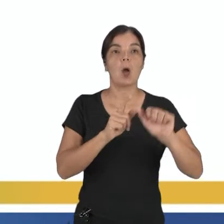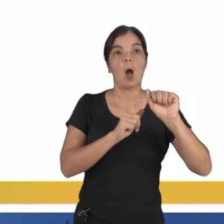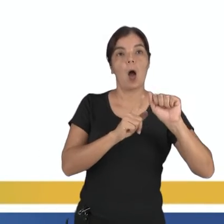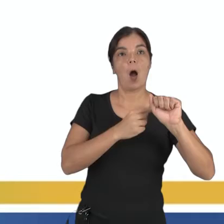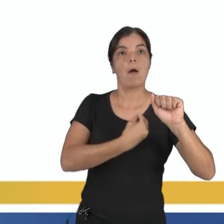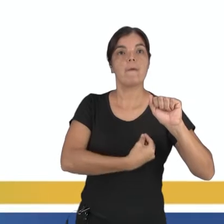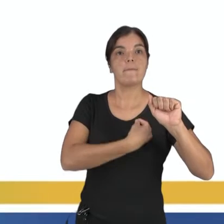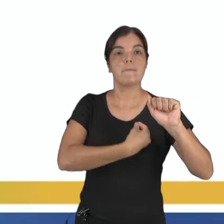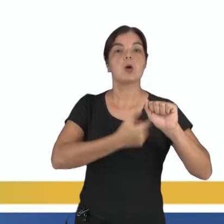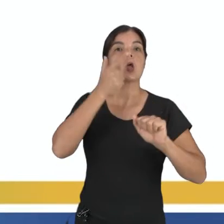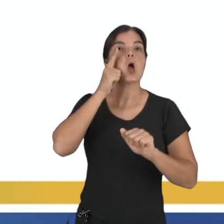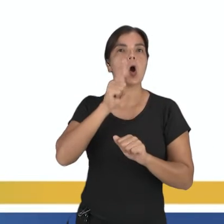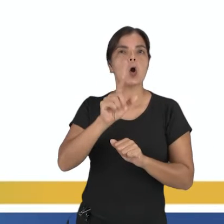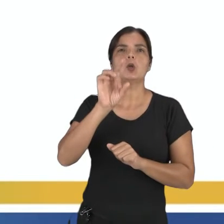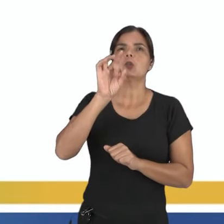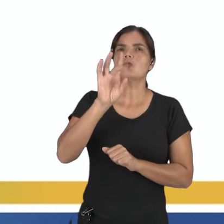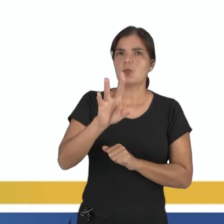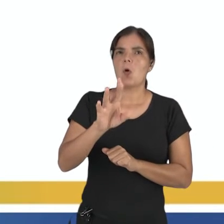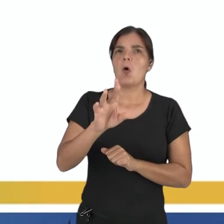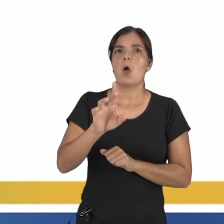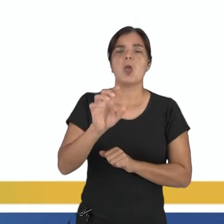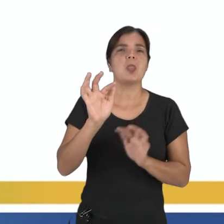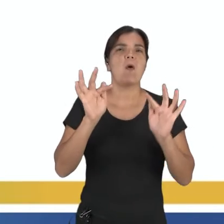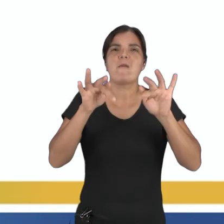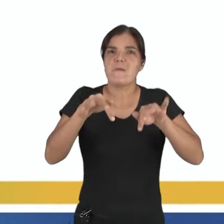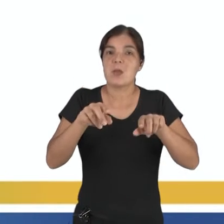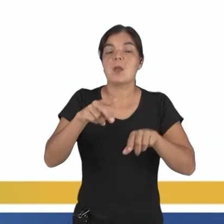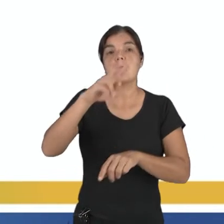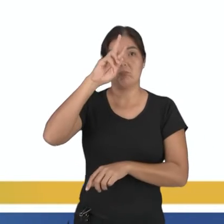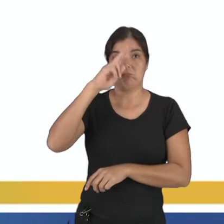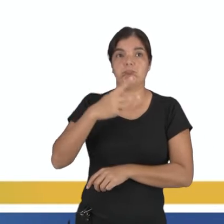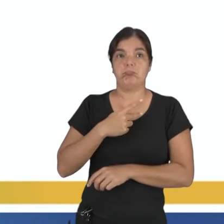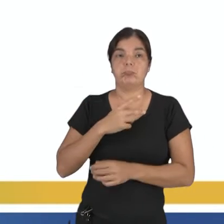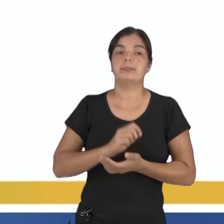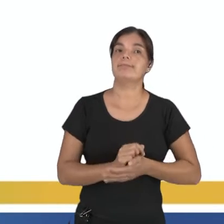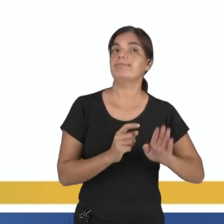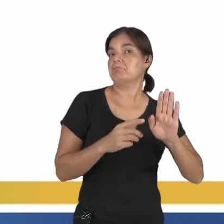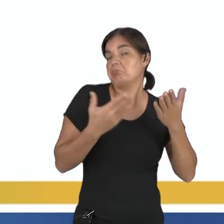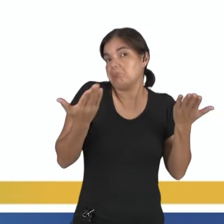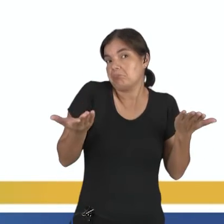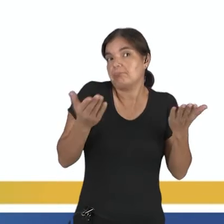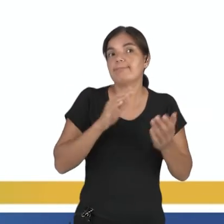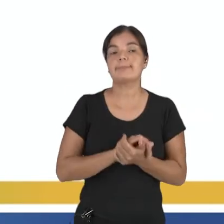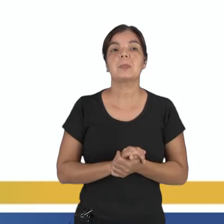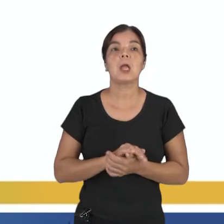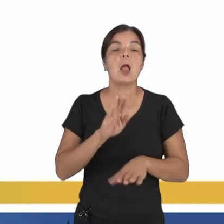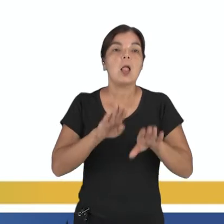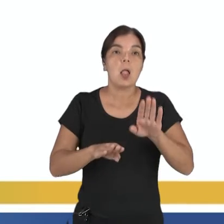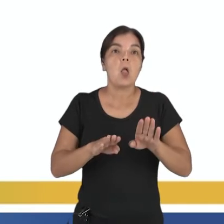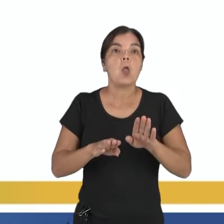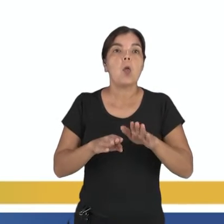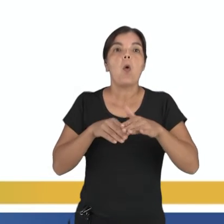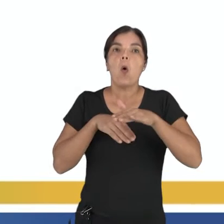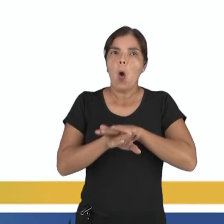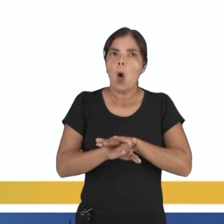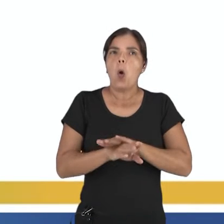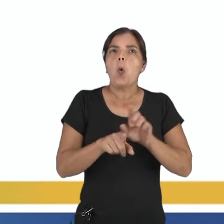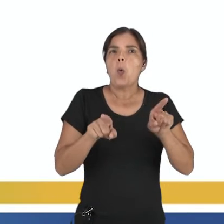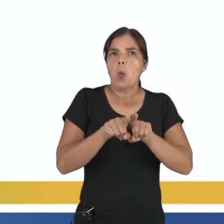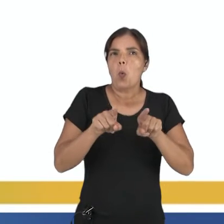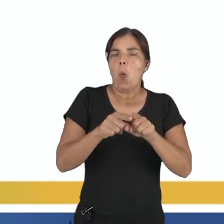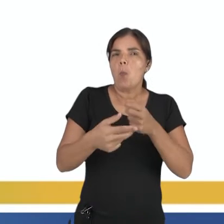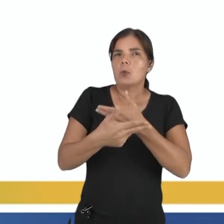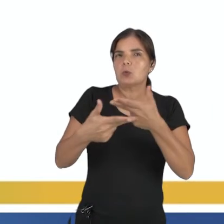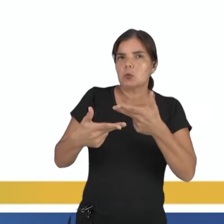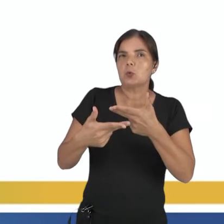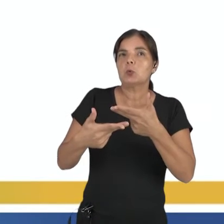vida consagrada ao ganho é apenas um meio e não um fim em si mesmo? Não sei. O acúmulo de bens